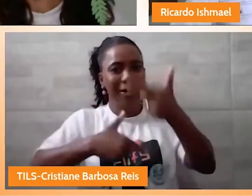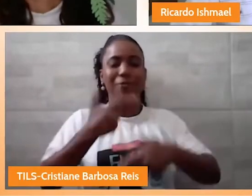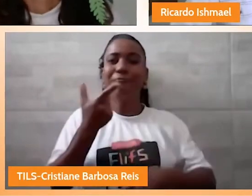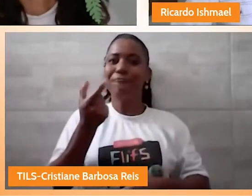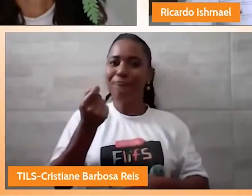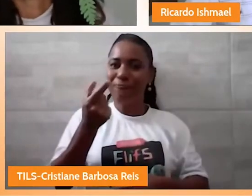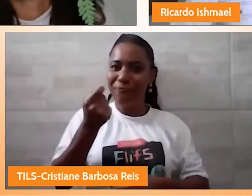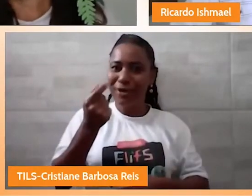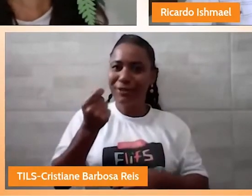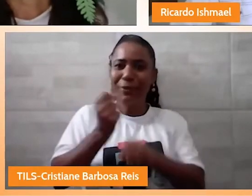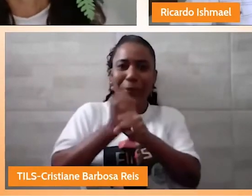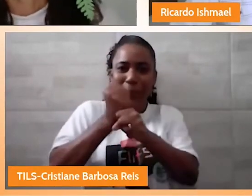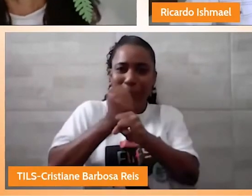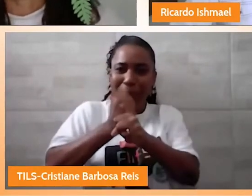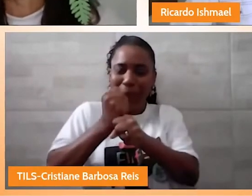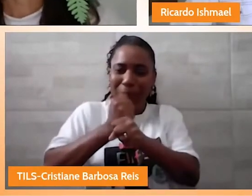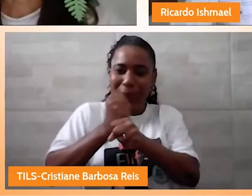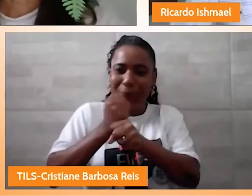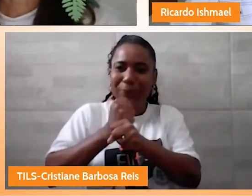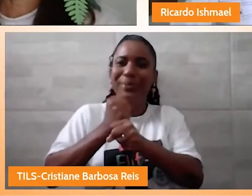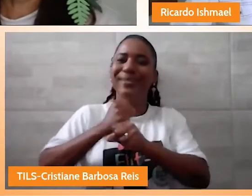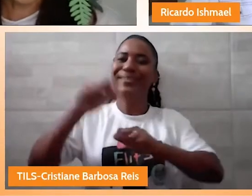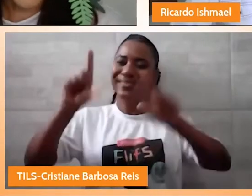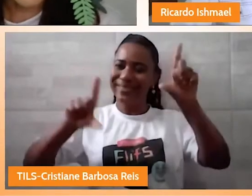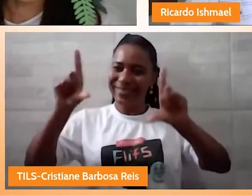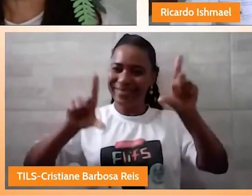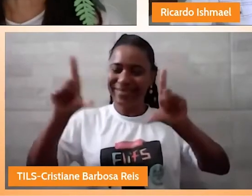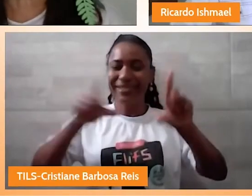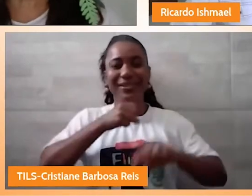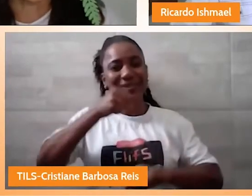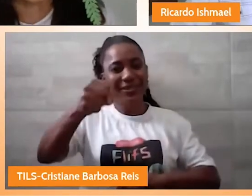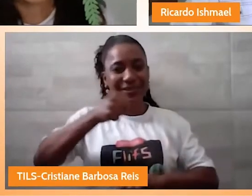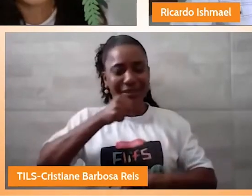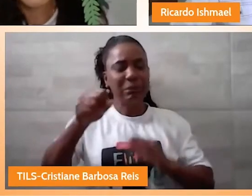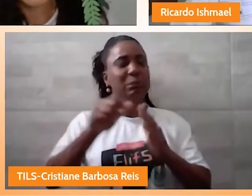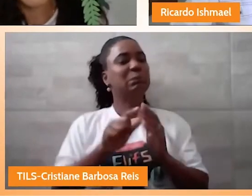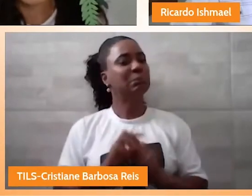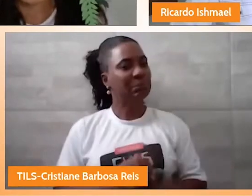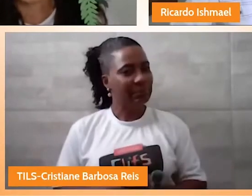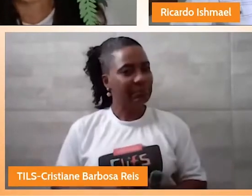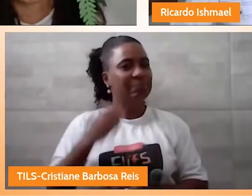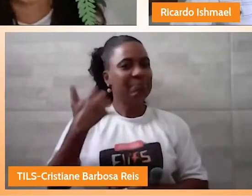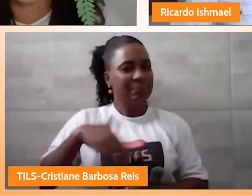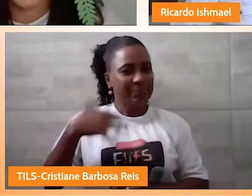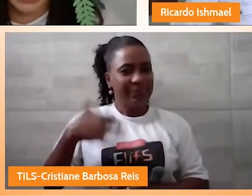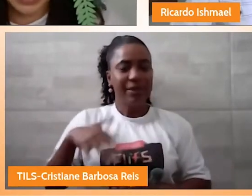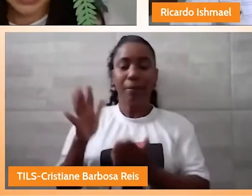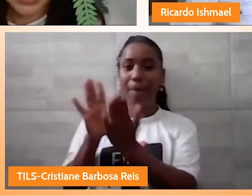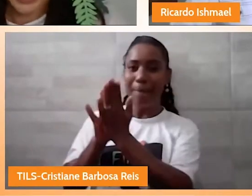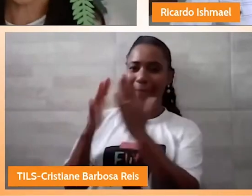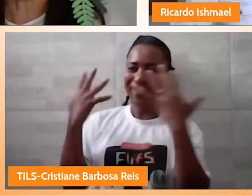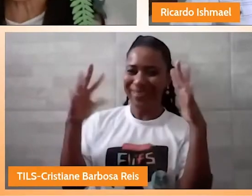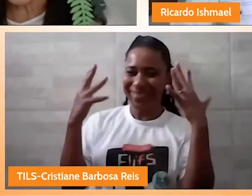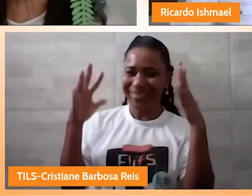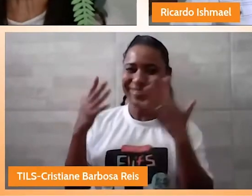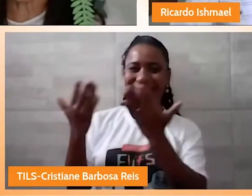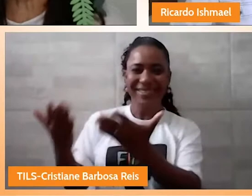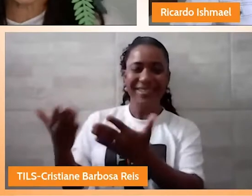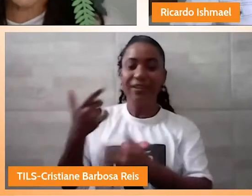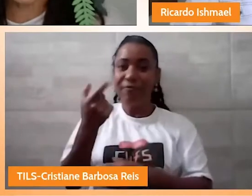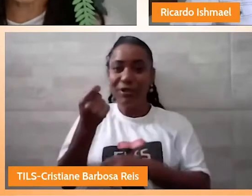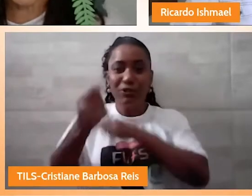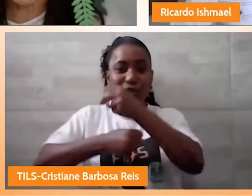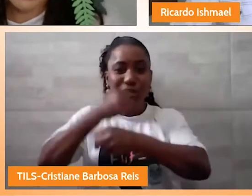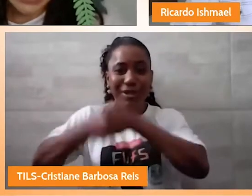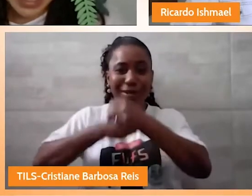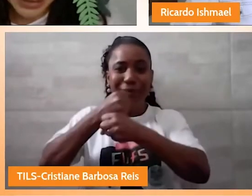20 anos de caminhada aí fazendo televisão, né? Fazendo jornalismo. 20 anos, parabéns aí pelos 20 anos de carreira, com muito,